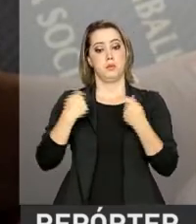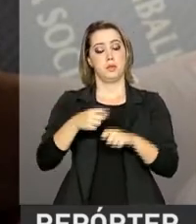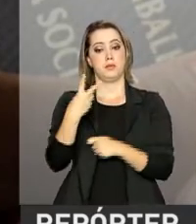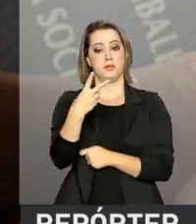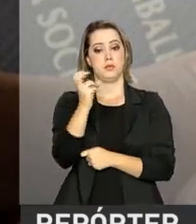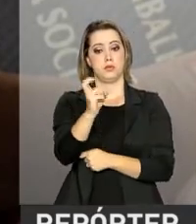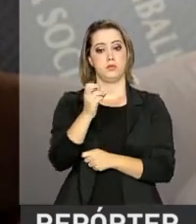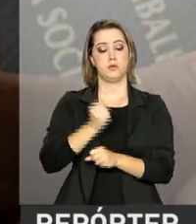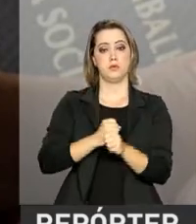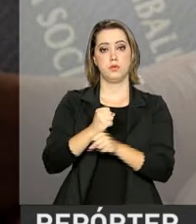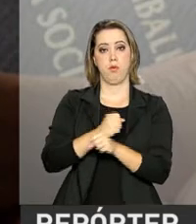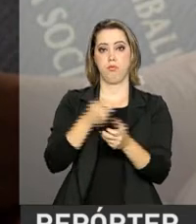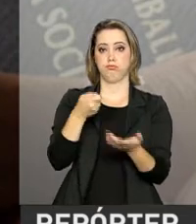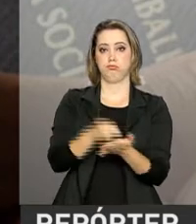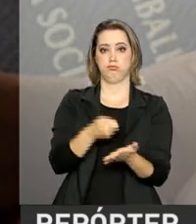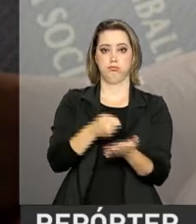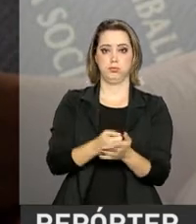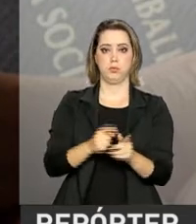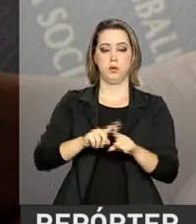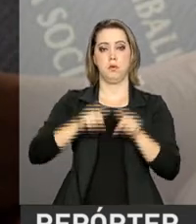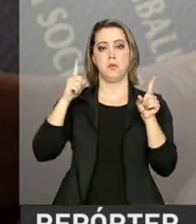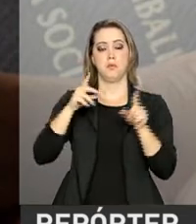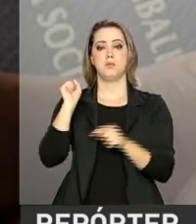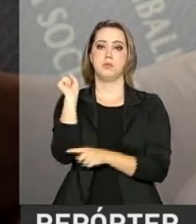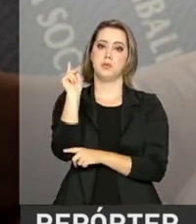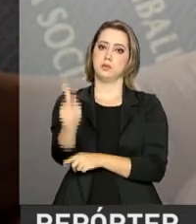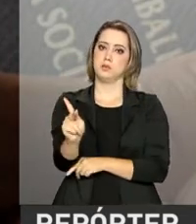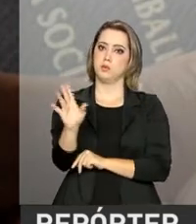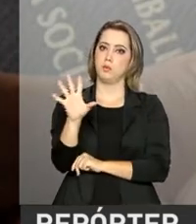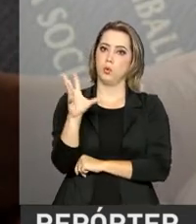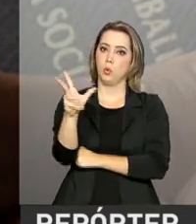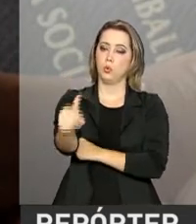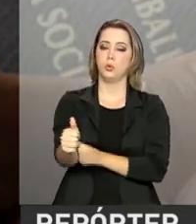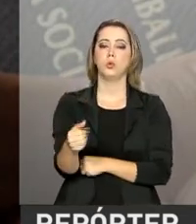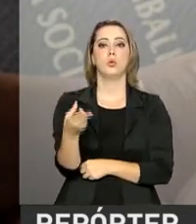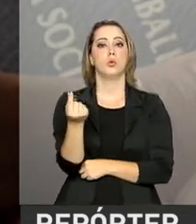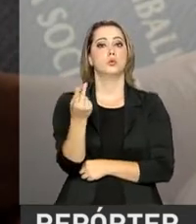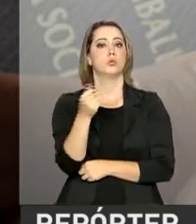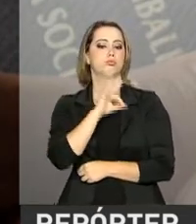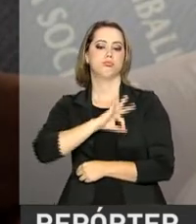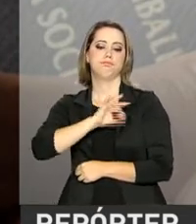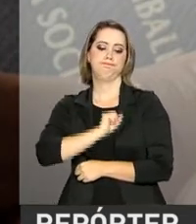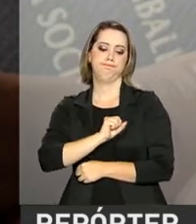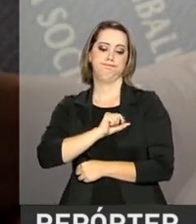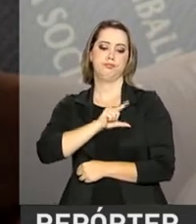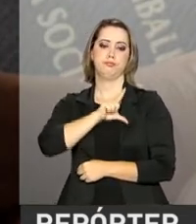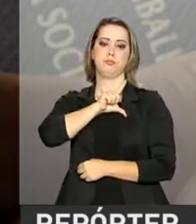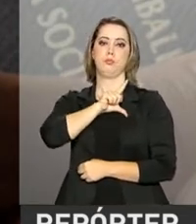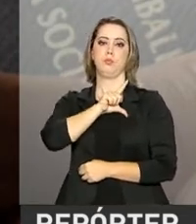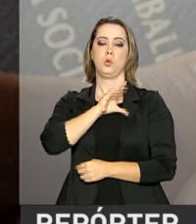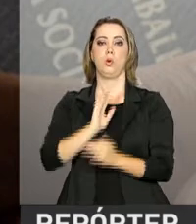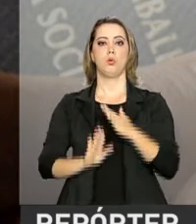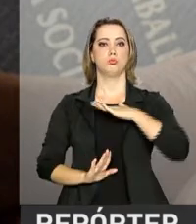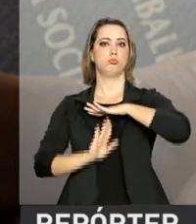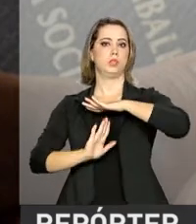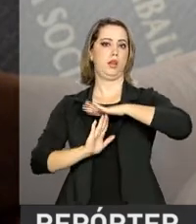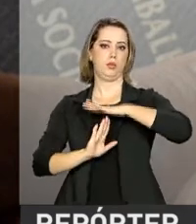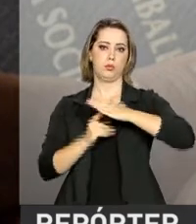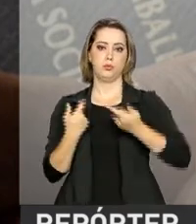25 anos de contribuição já para se aposentarem integralmente receberem o teto do benefício do inss